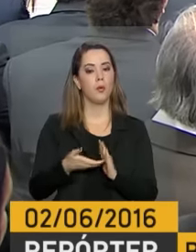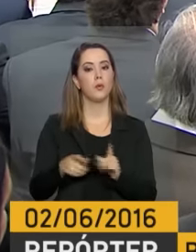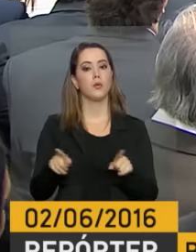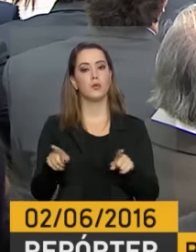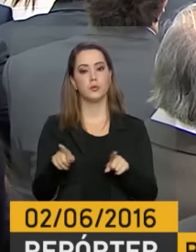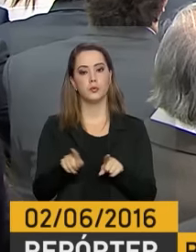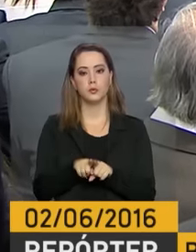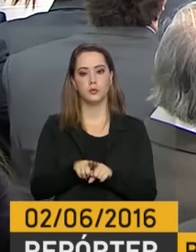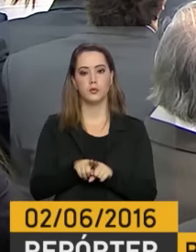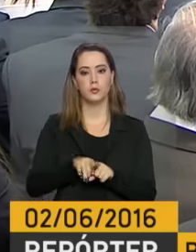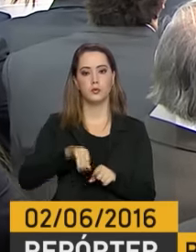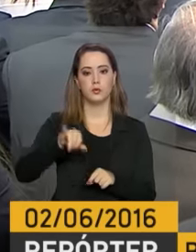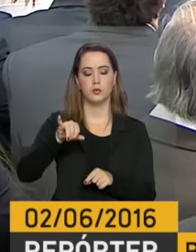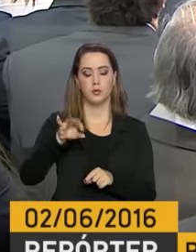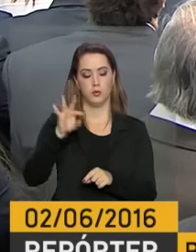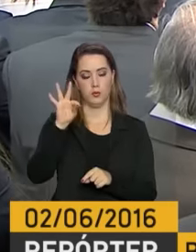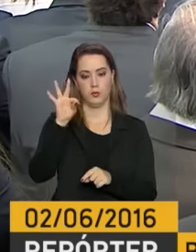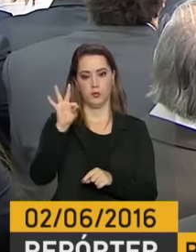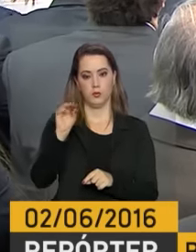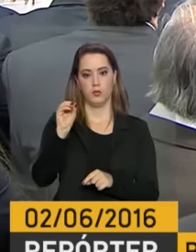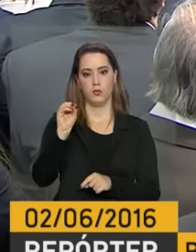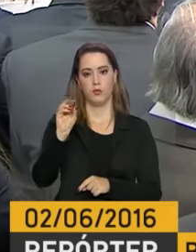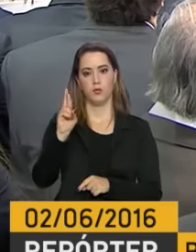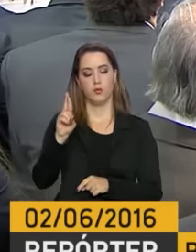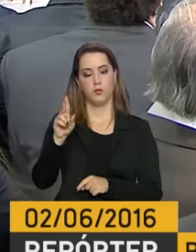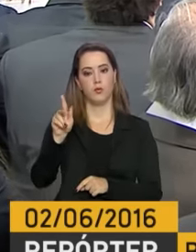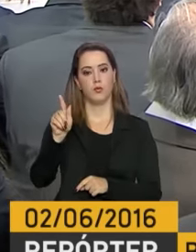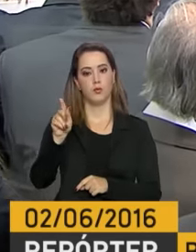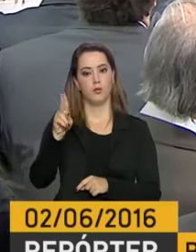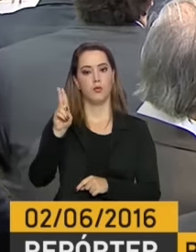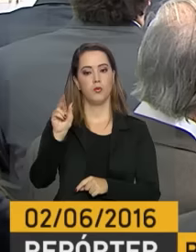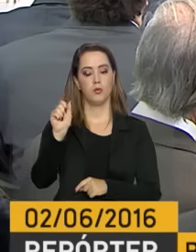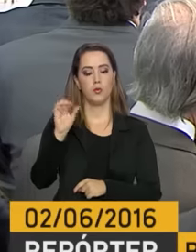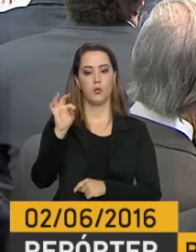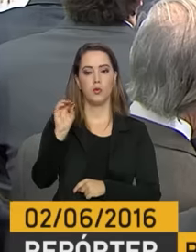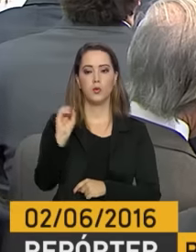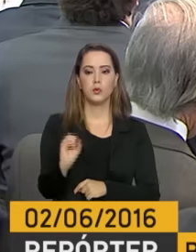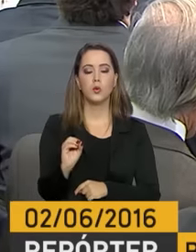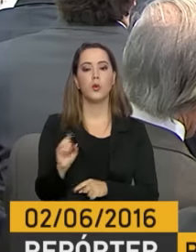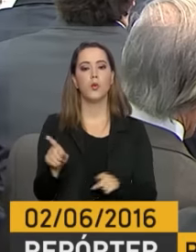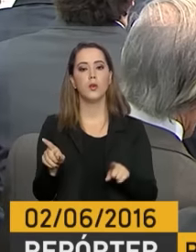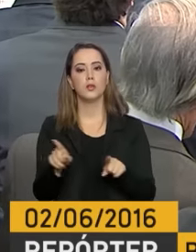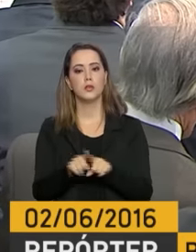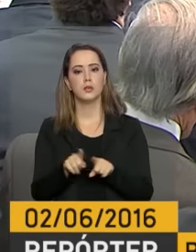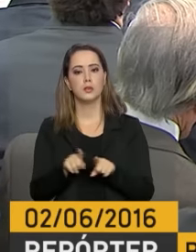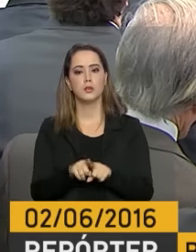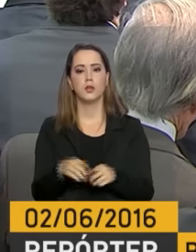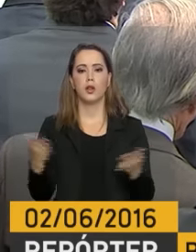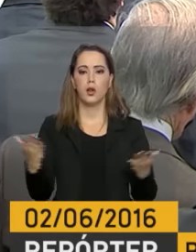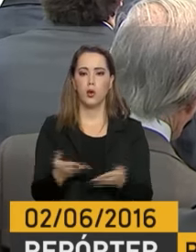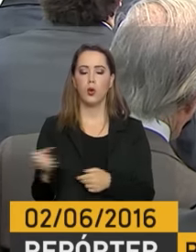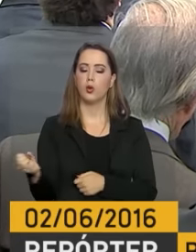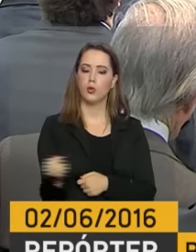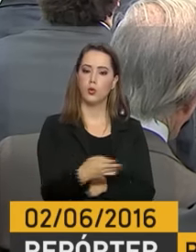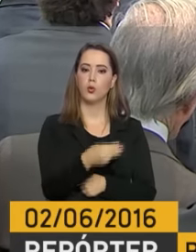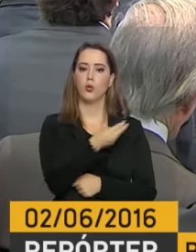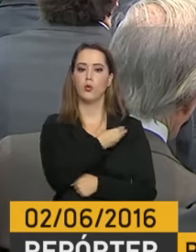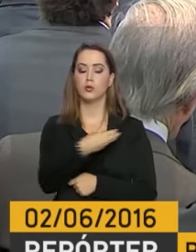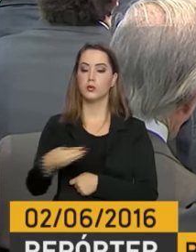Jardim, que ora toma posse como ministro de Estado da Transparência, Fiscalização e Combate à